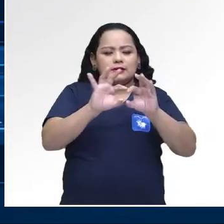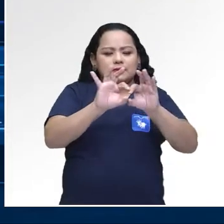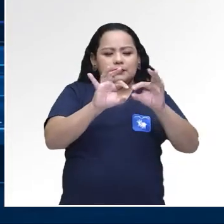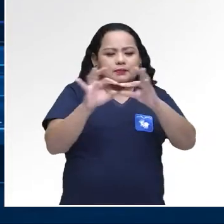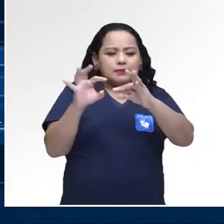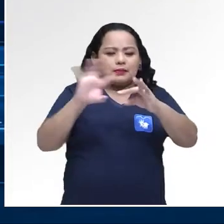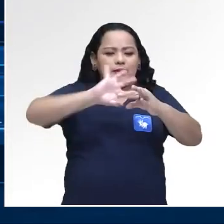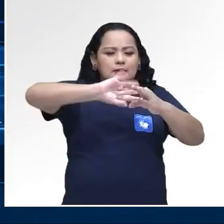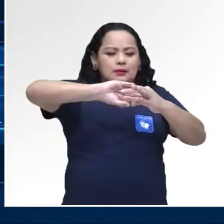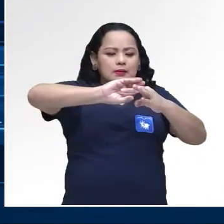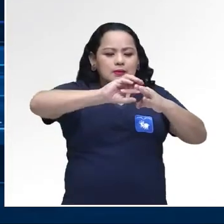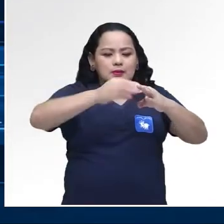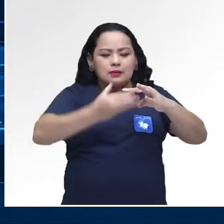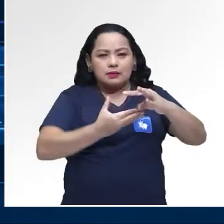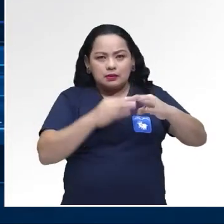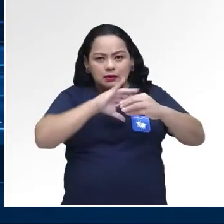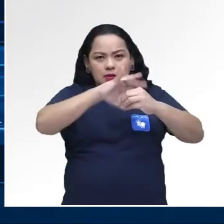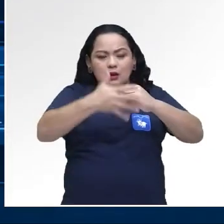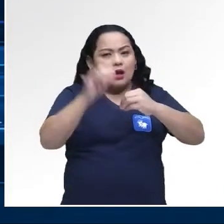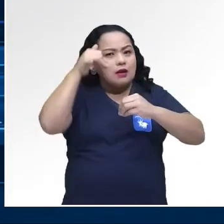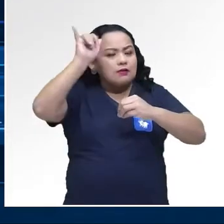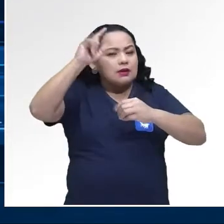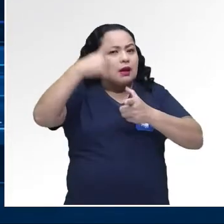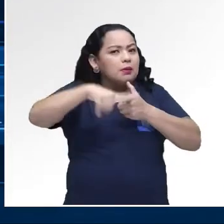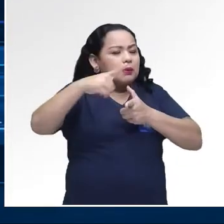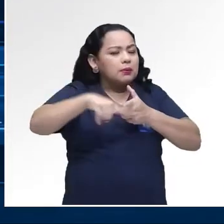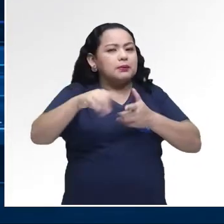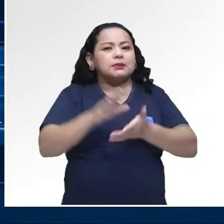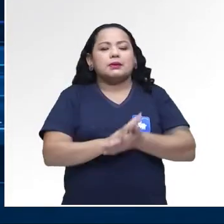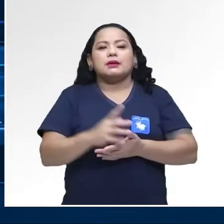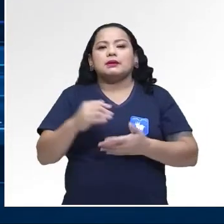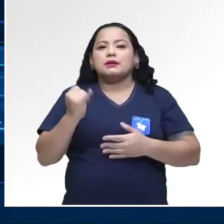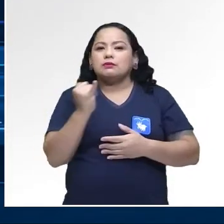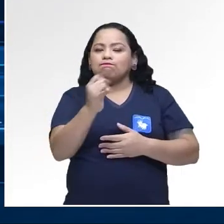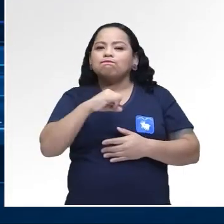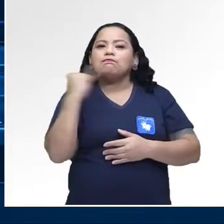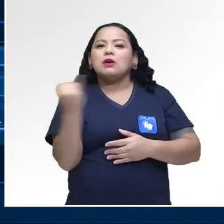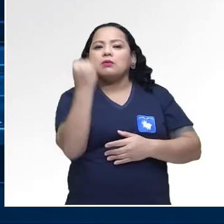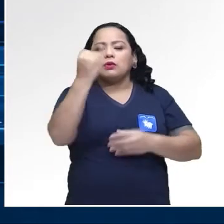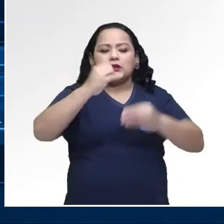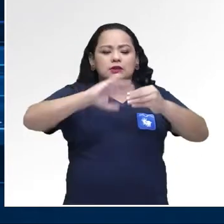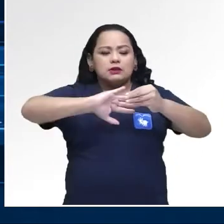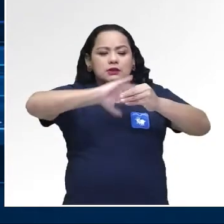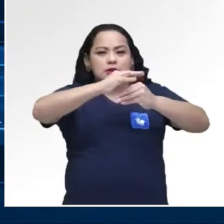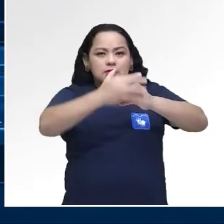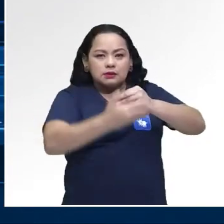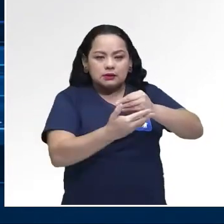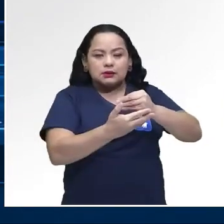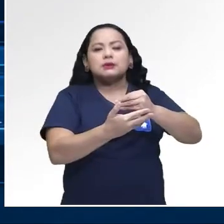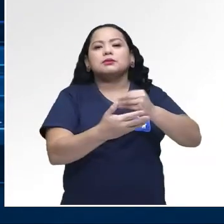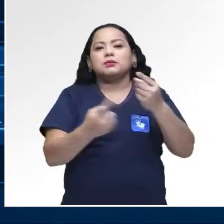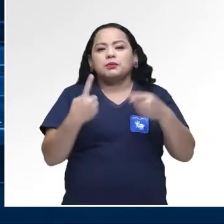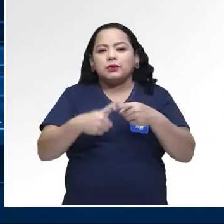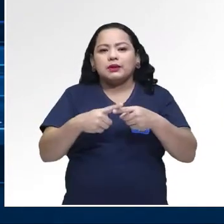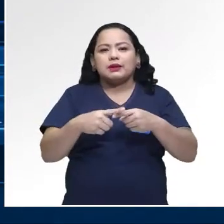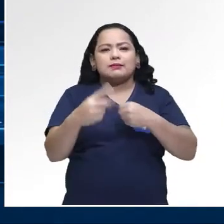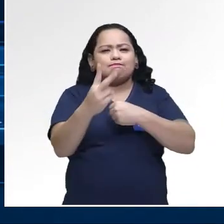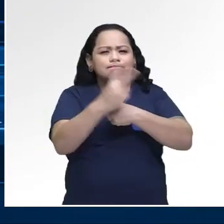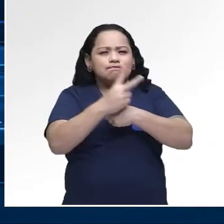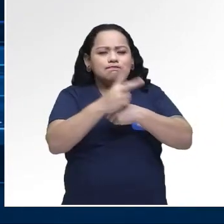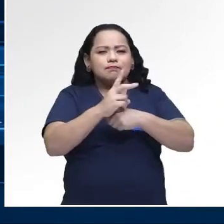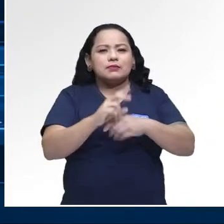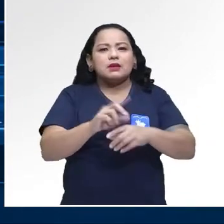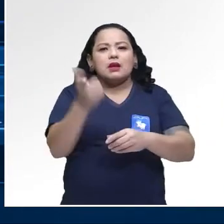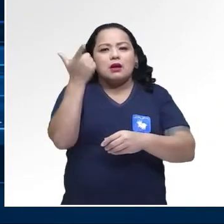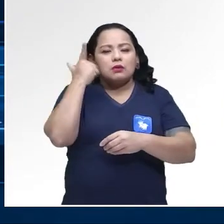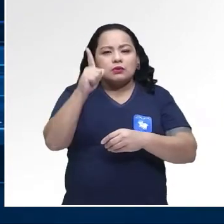não acontecer nenhum tipo de acidente. Tá? Então, é importante esse isolante para que a corrente consiga passar